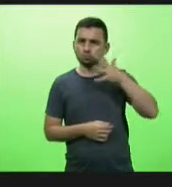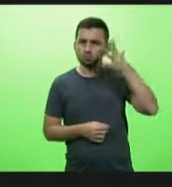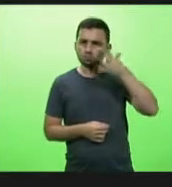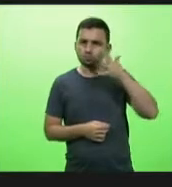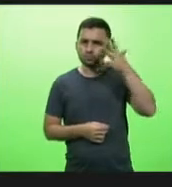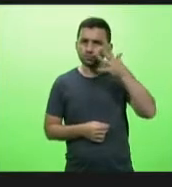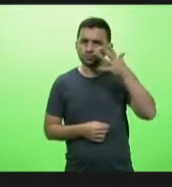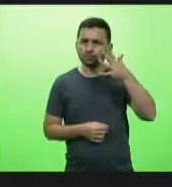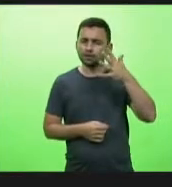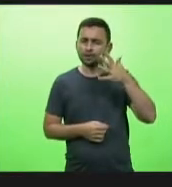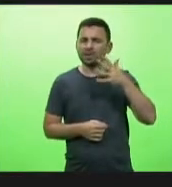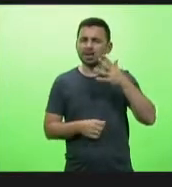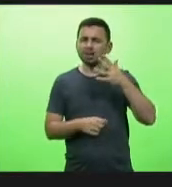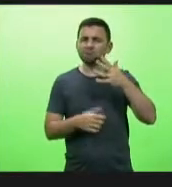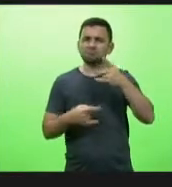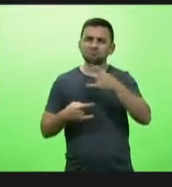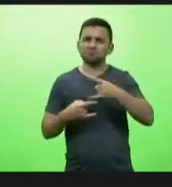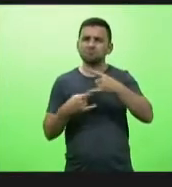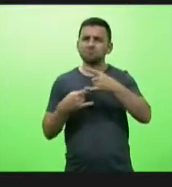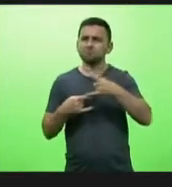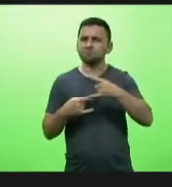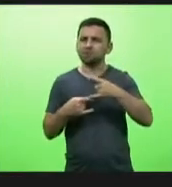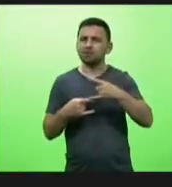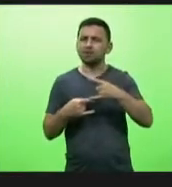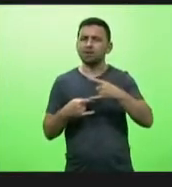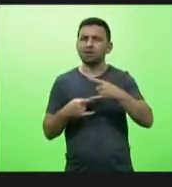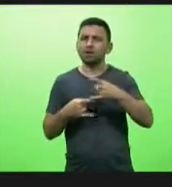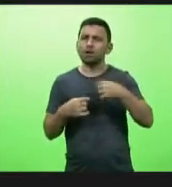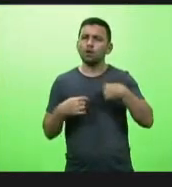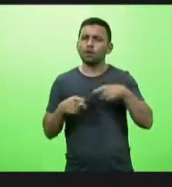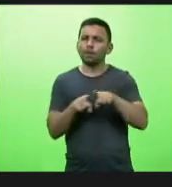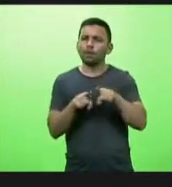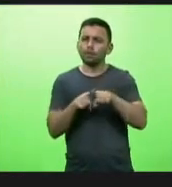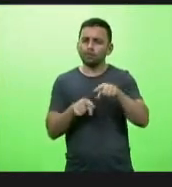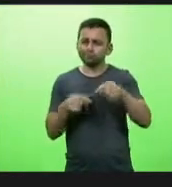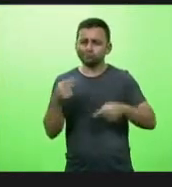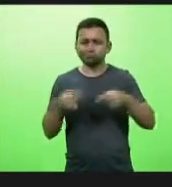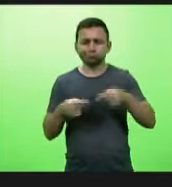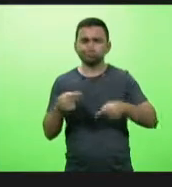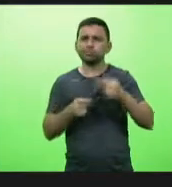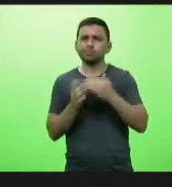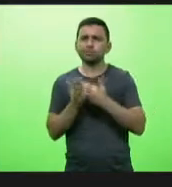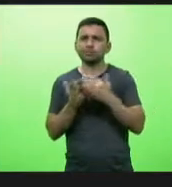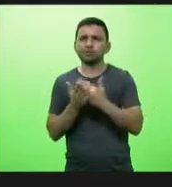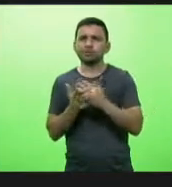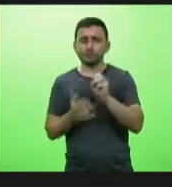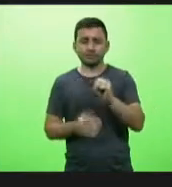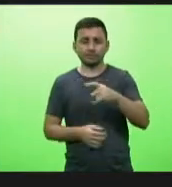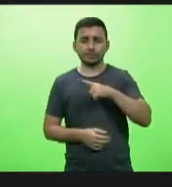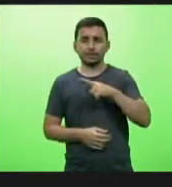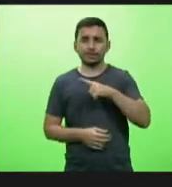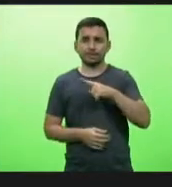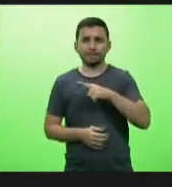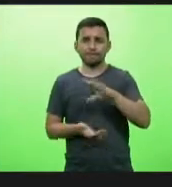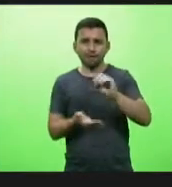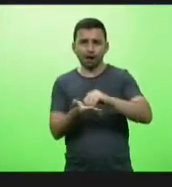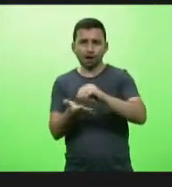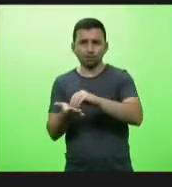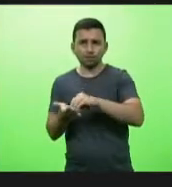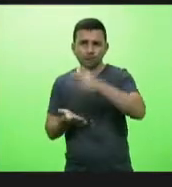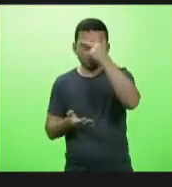uma live, eu não me lembro, entende? Também eu debati muito isso. E se nós temos deficiências de